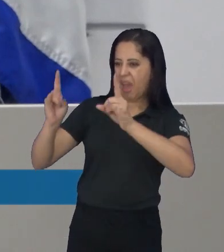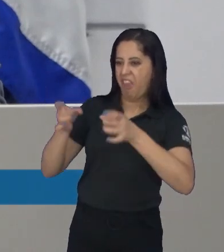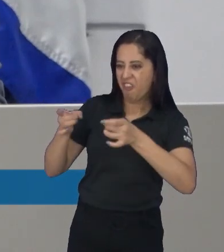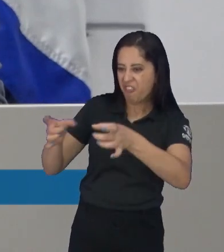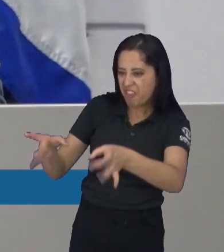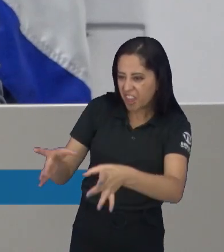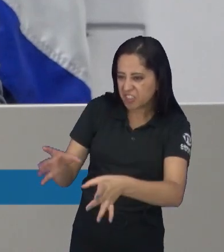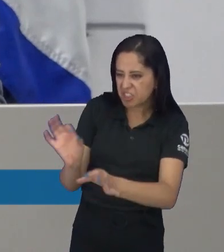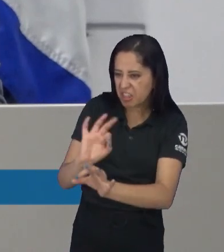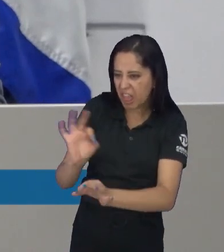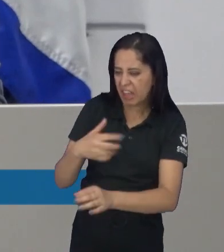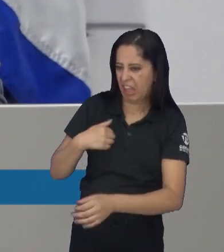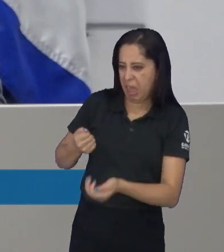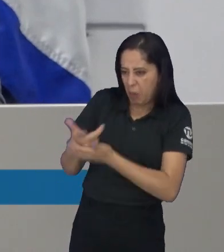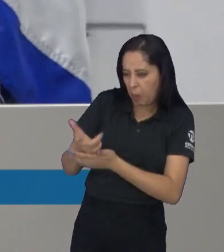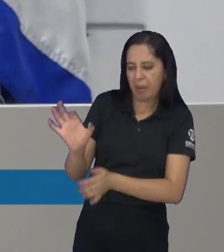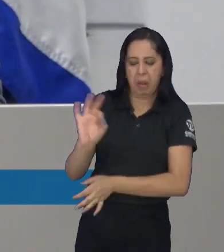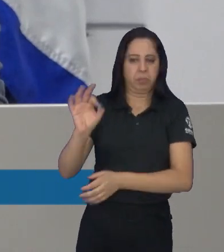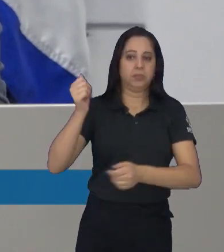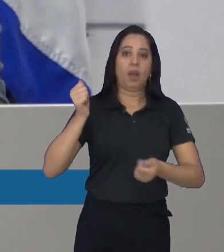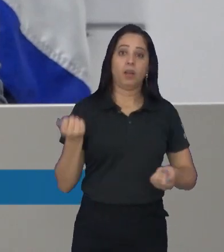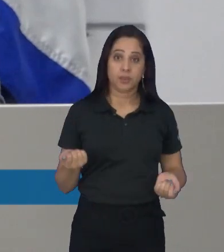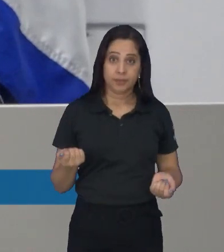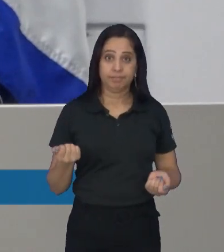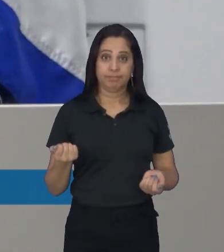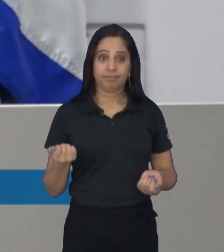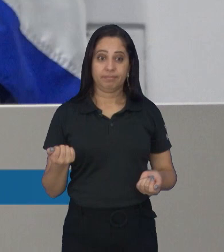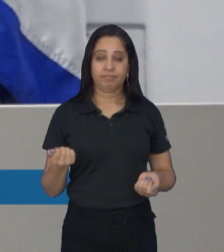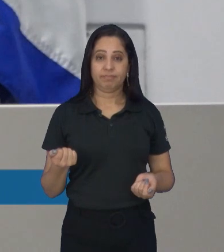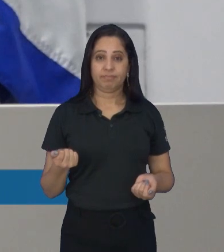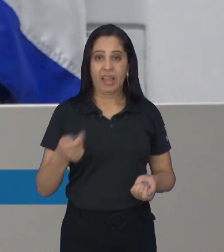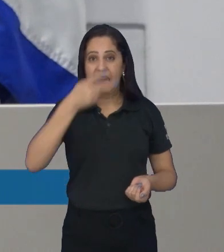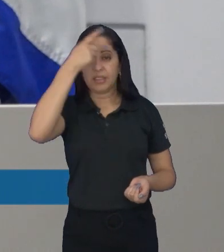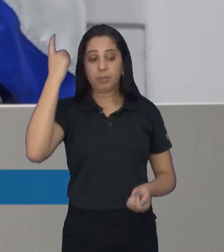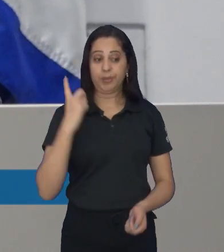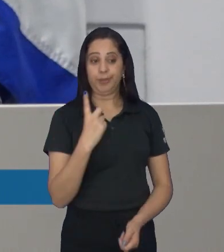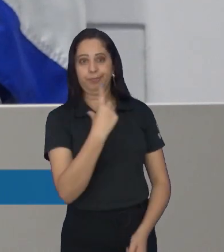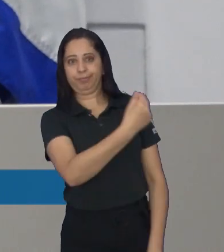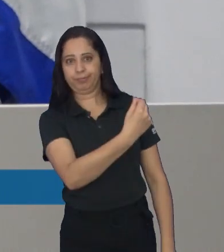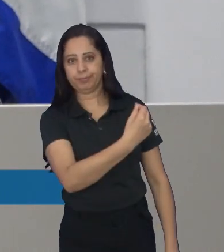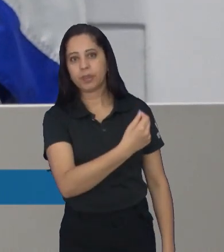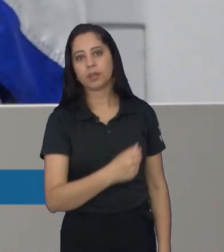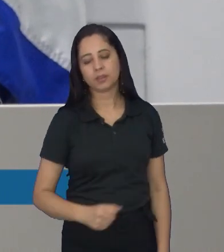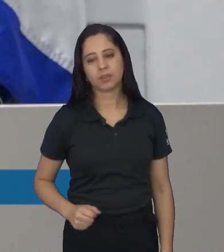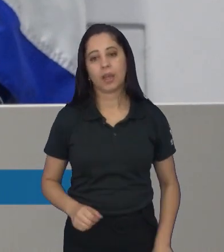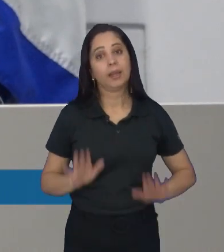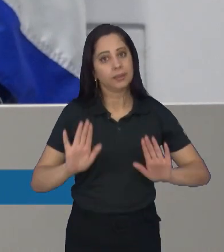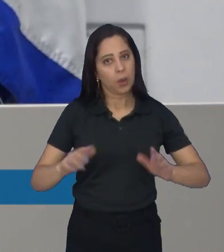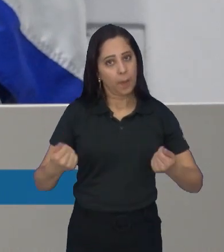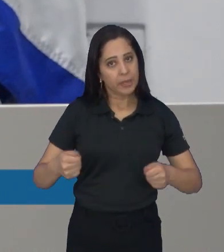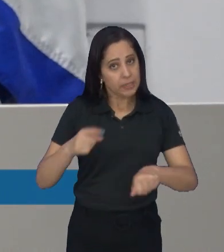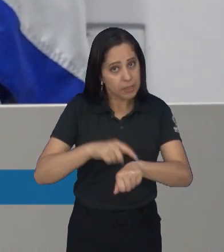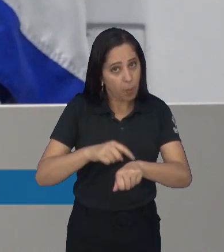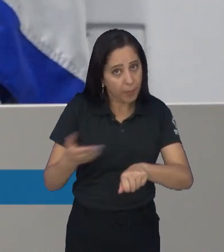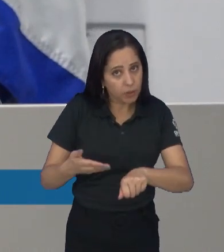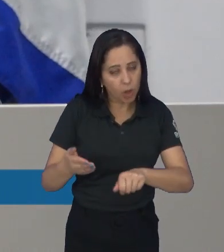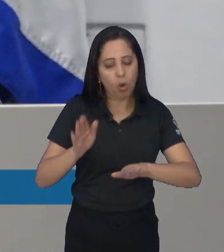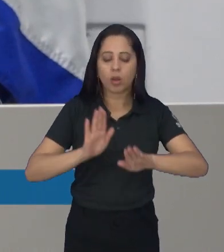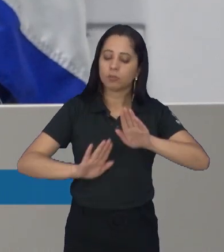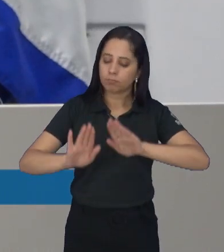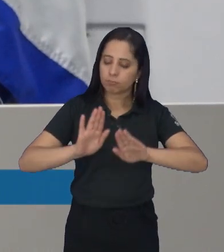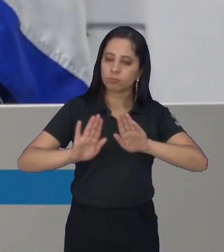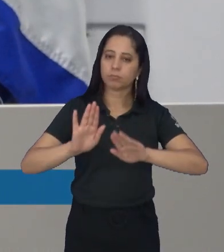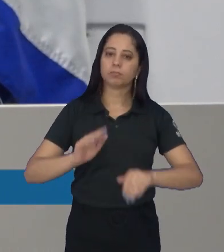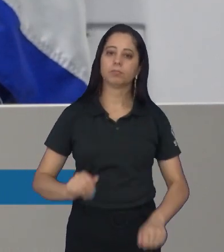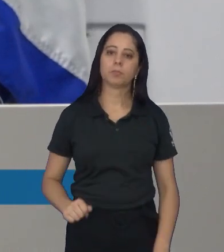não vou entrar nessa E aí aquilo acaba não acontecendo Então eu acho que nesse momento é uma cautela urbanística que a gente tá adotando